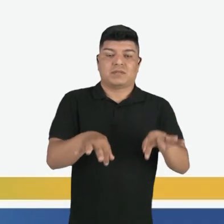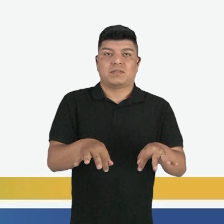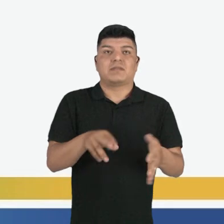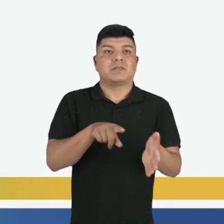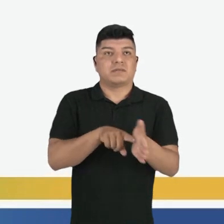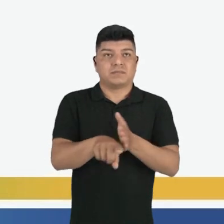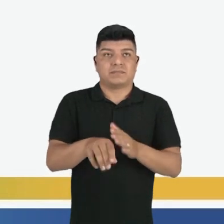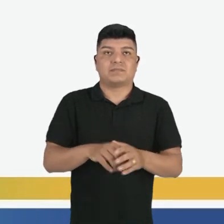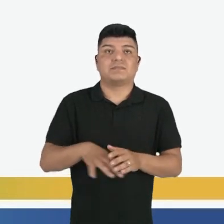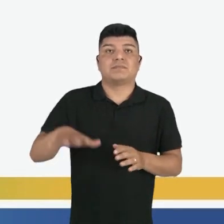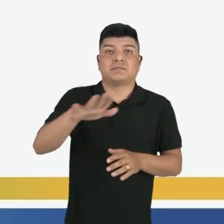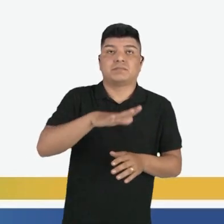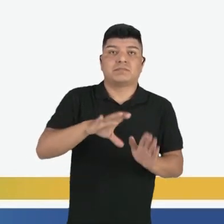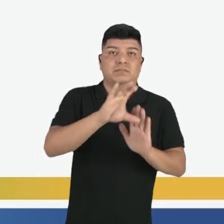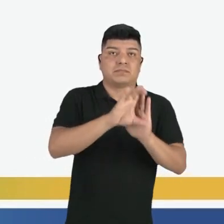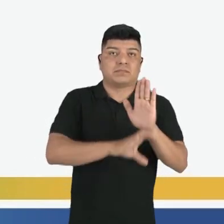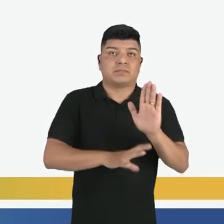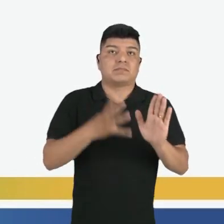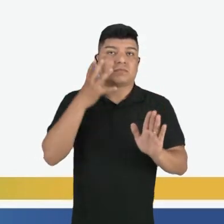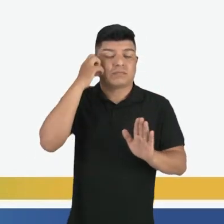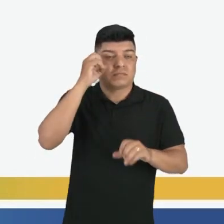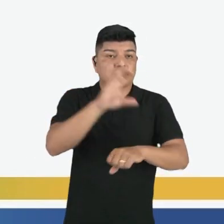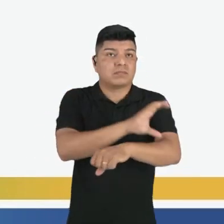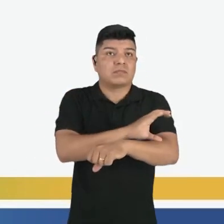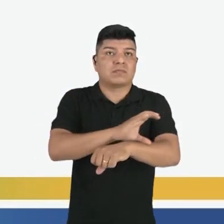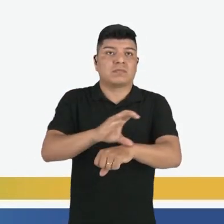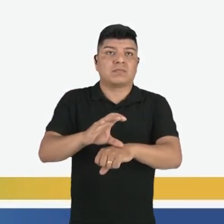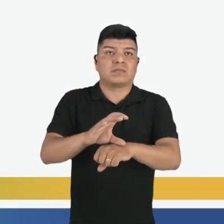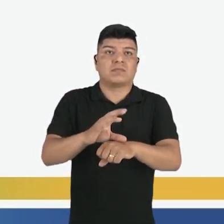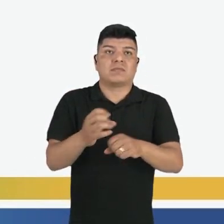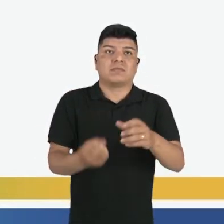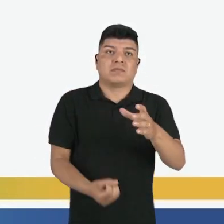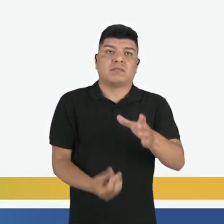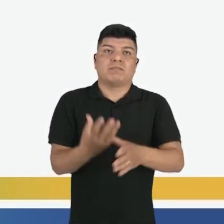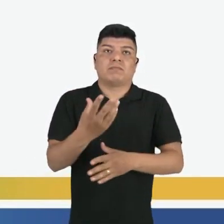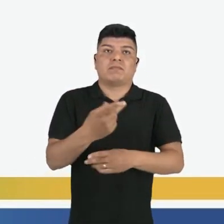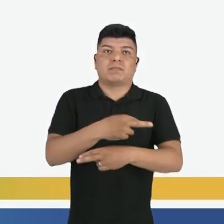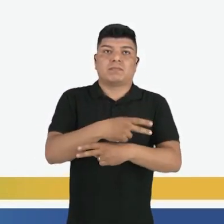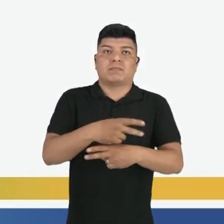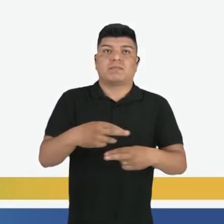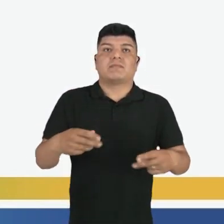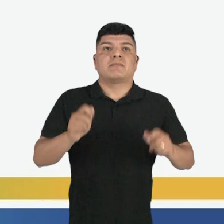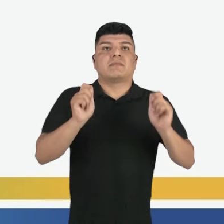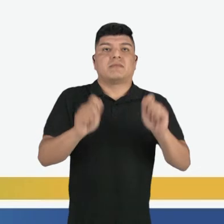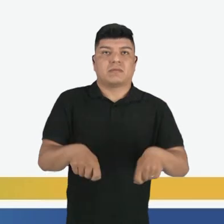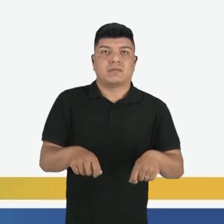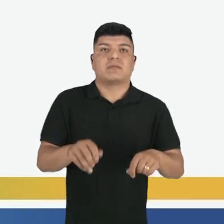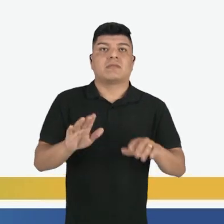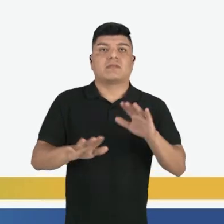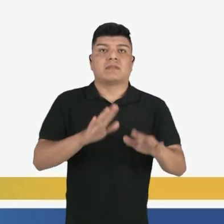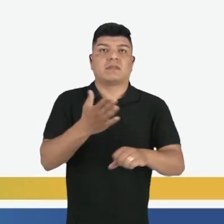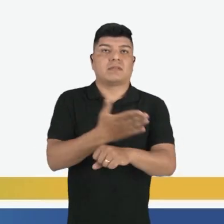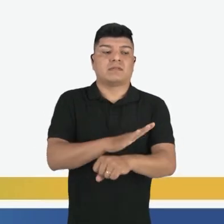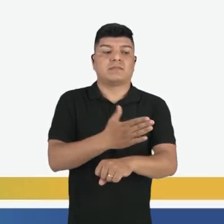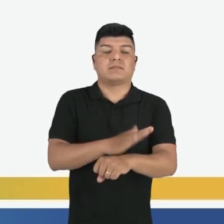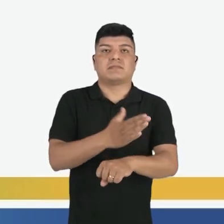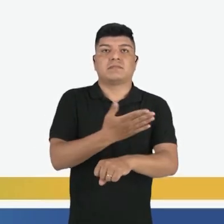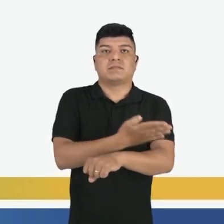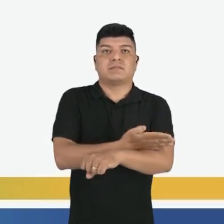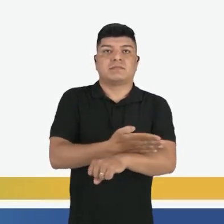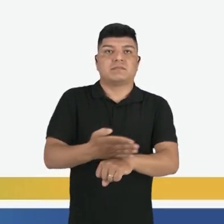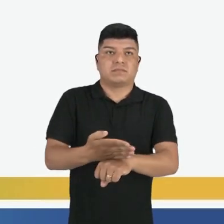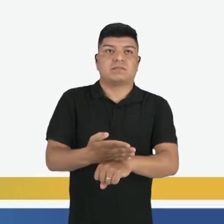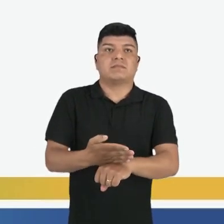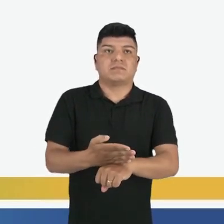questão. Com base nos conceitos de patrimônio cultural e sua tipologia, podemos afirmar que as práticas e